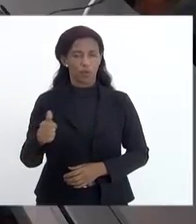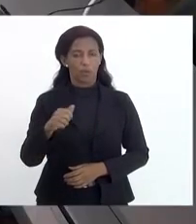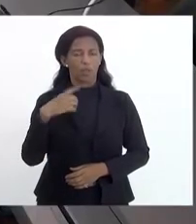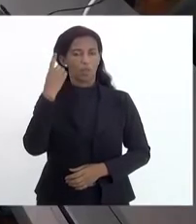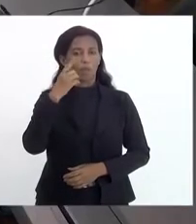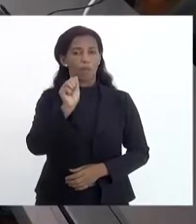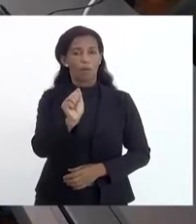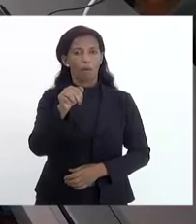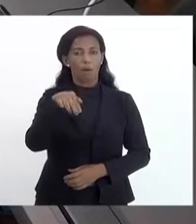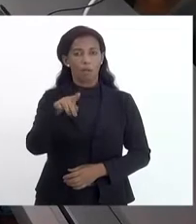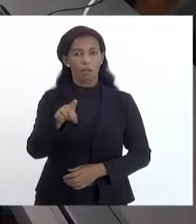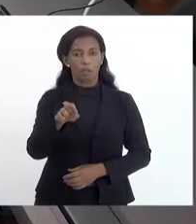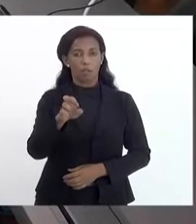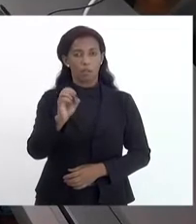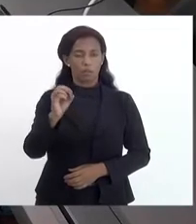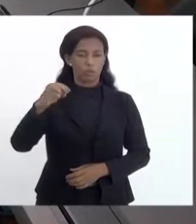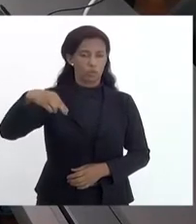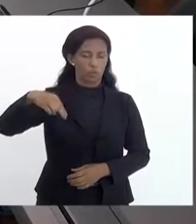Moraes.